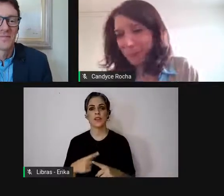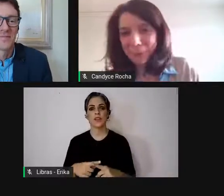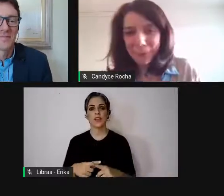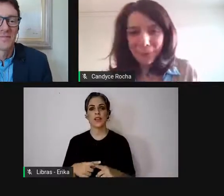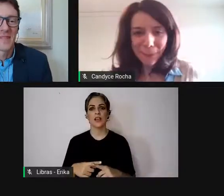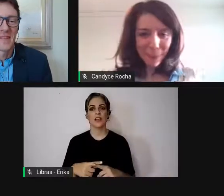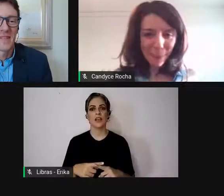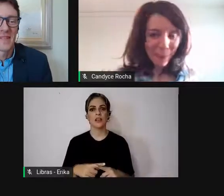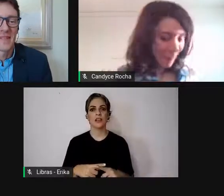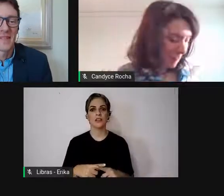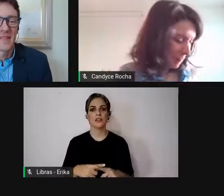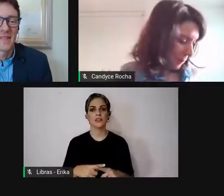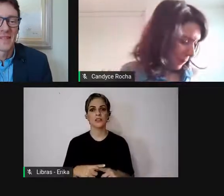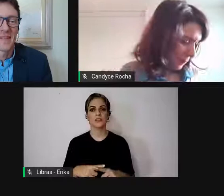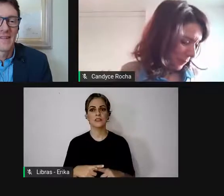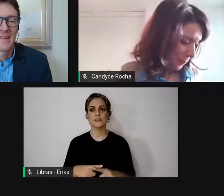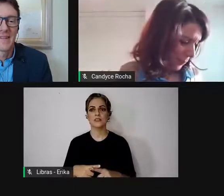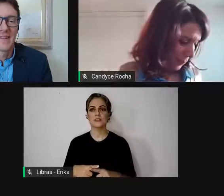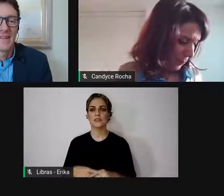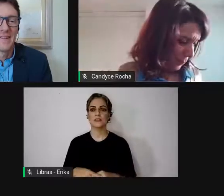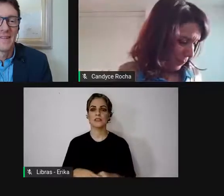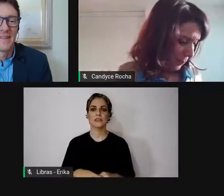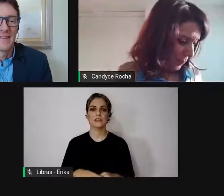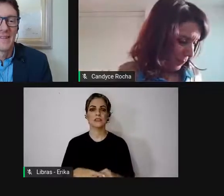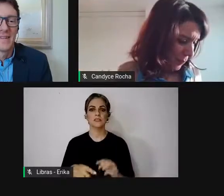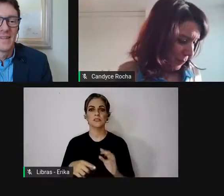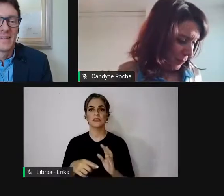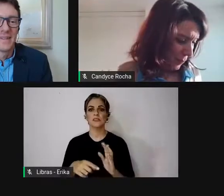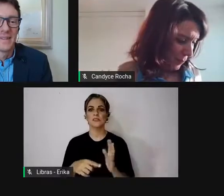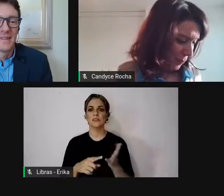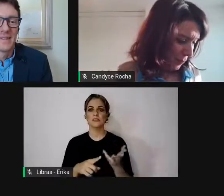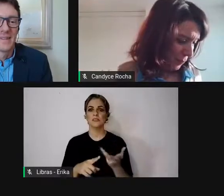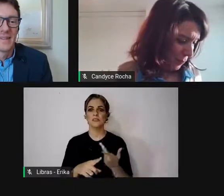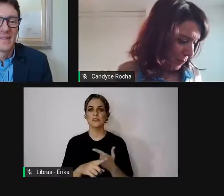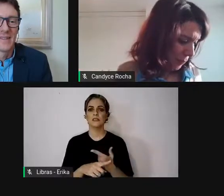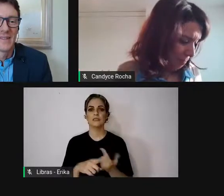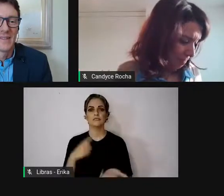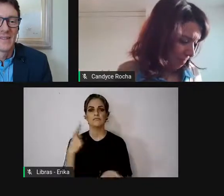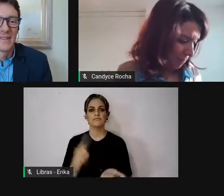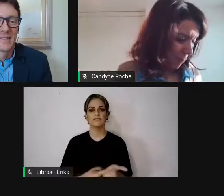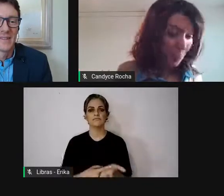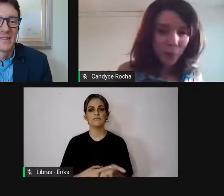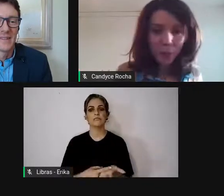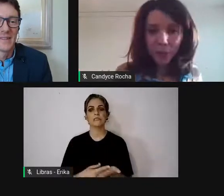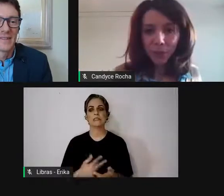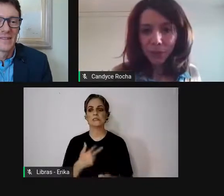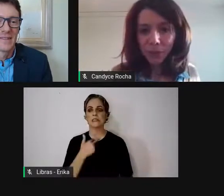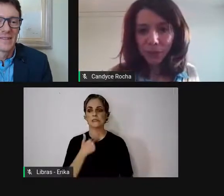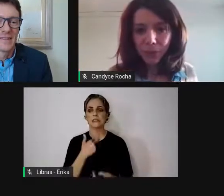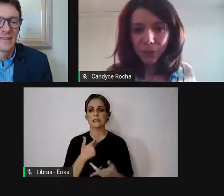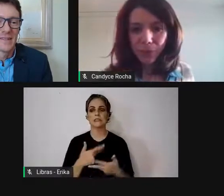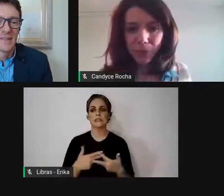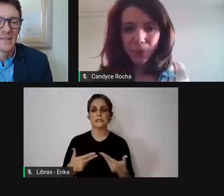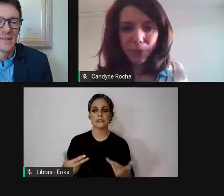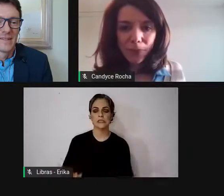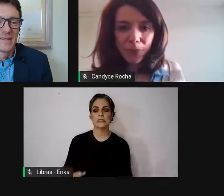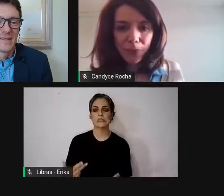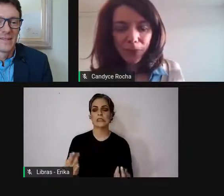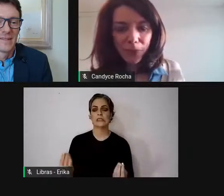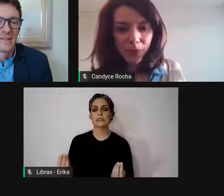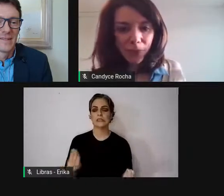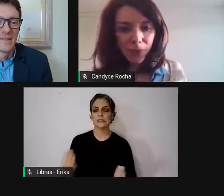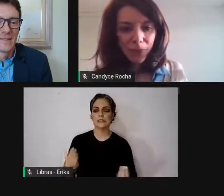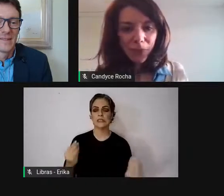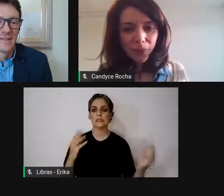né? Era muito grande, né? A demanda é muito grande mesmo. Então, eu primeiramente comecei como